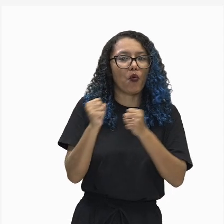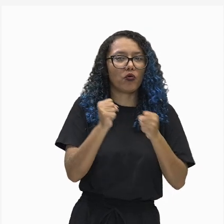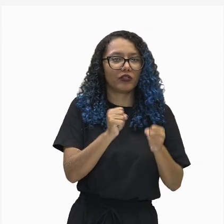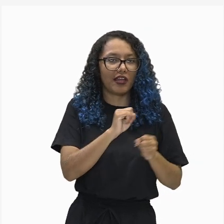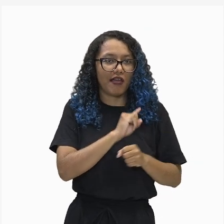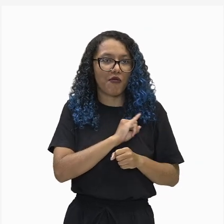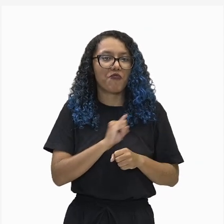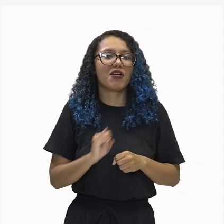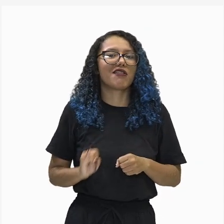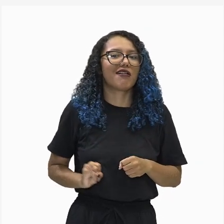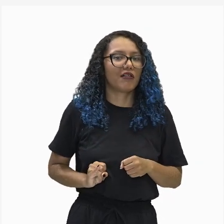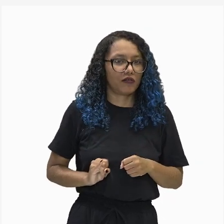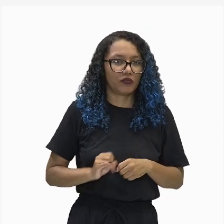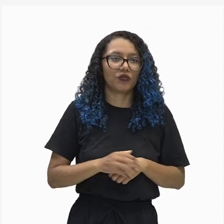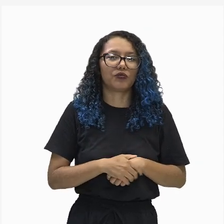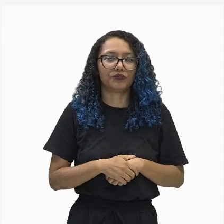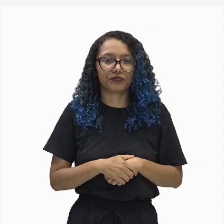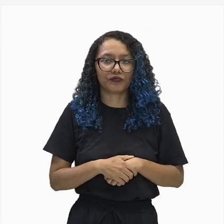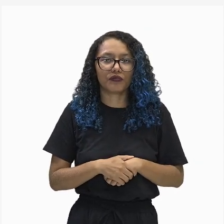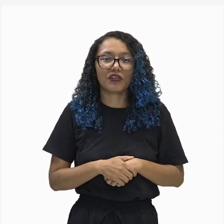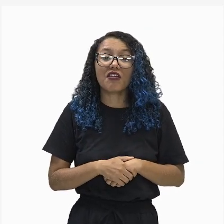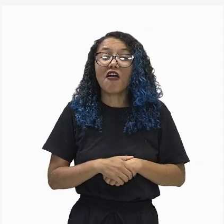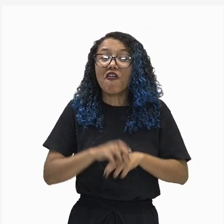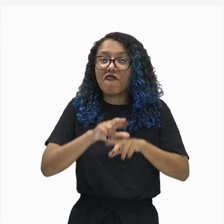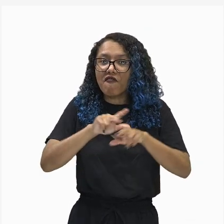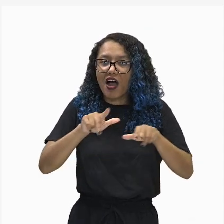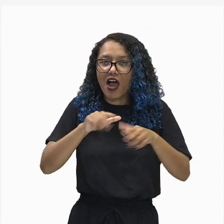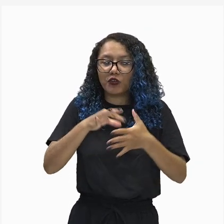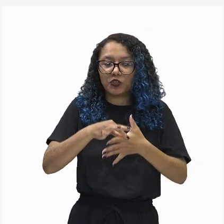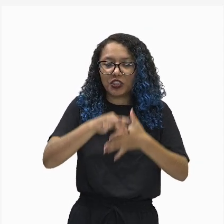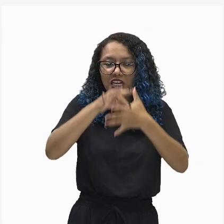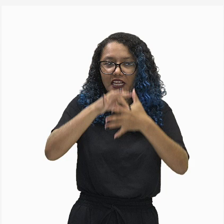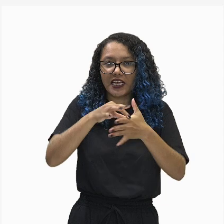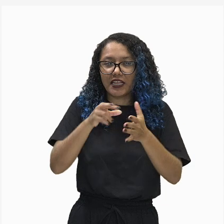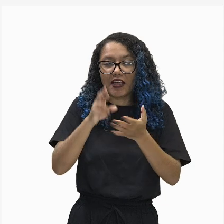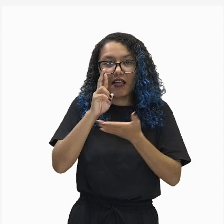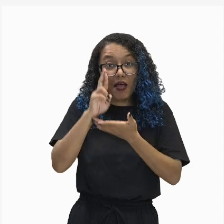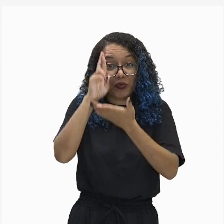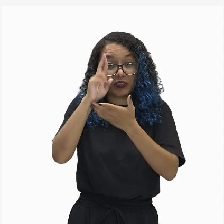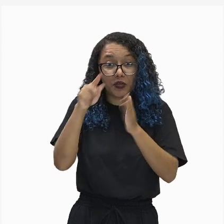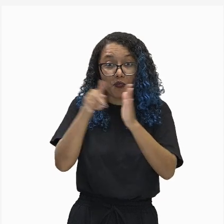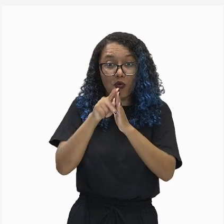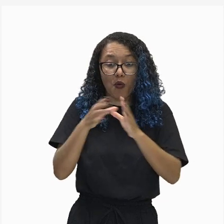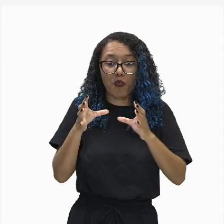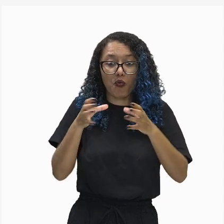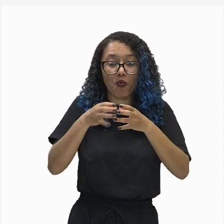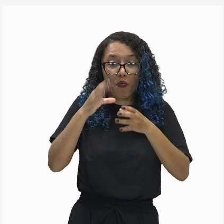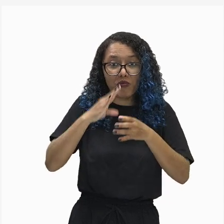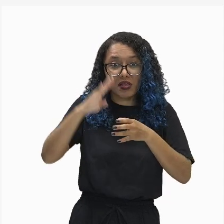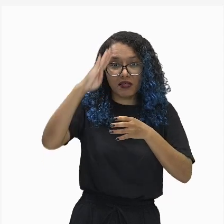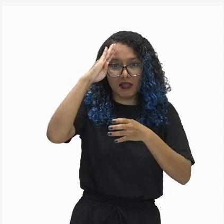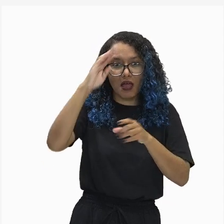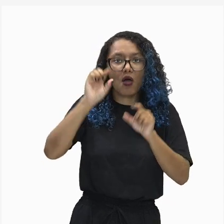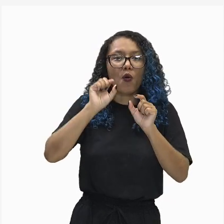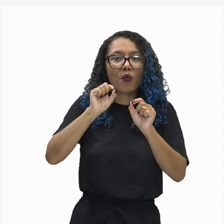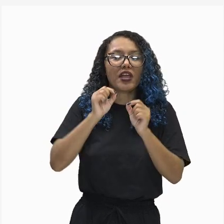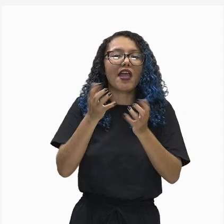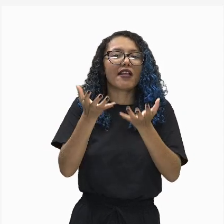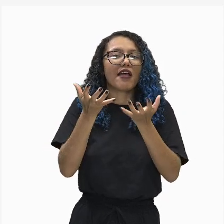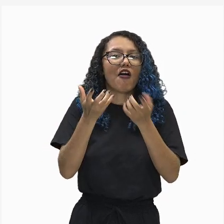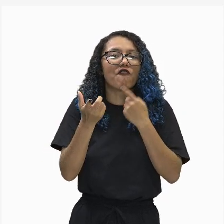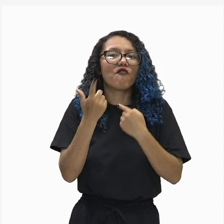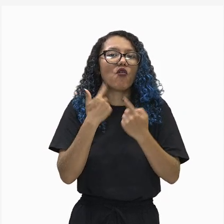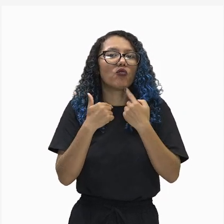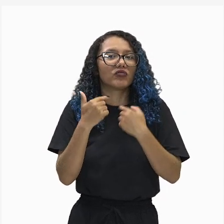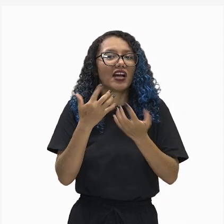cada vez maior de líderes, de generais do exército com campanhas militares bem-sucedidas, que